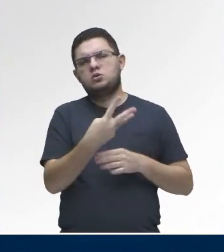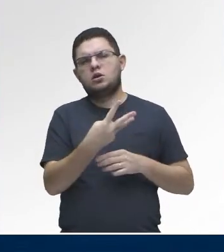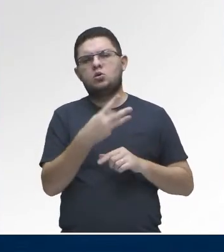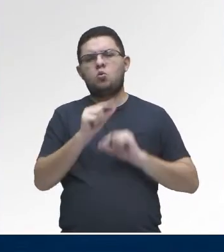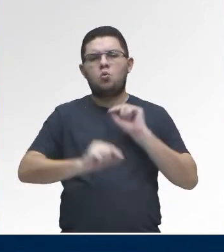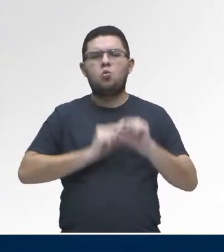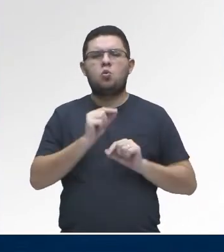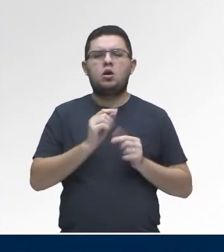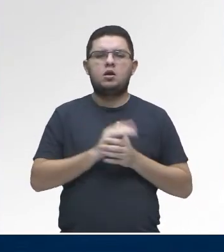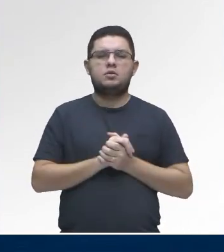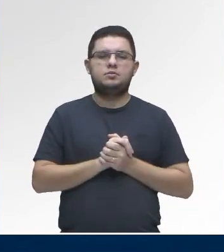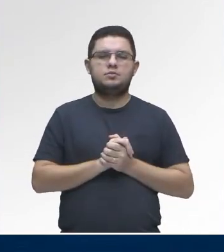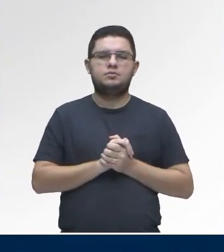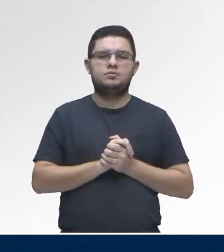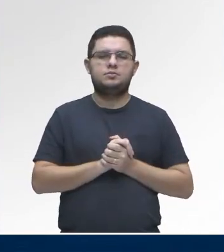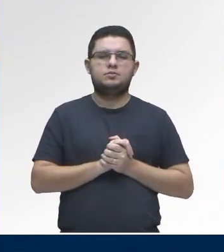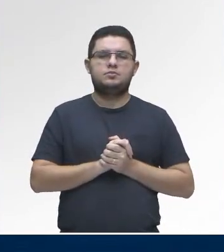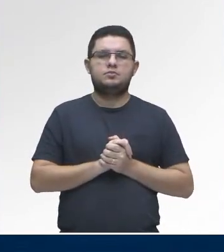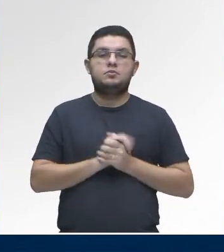igualdade verdadeira.